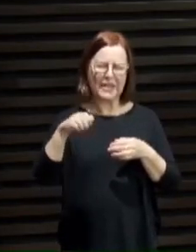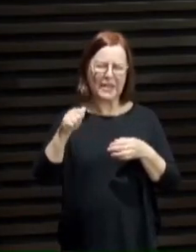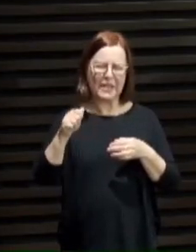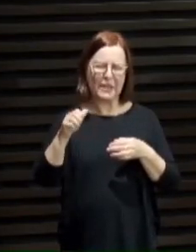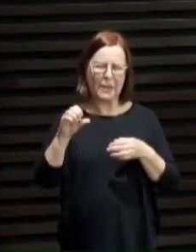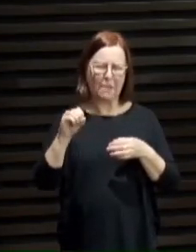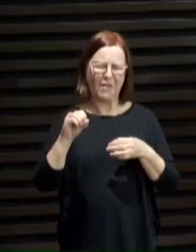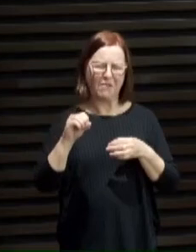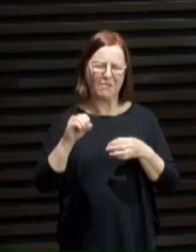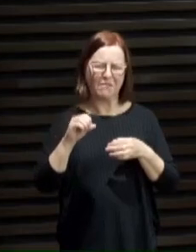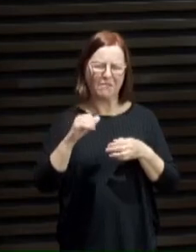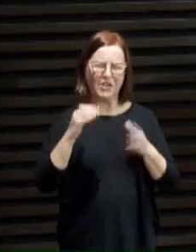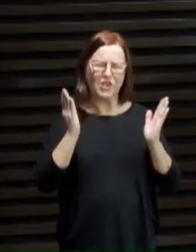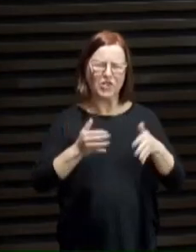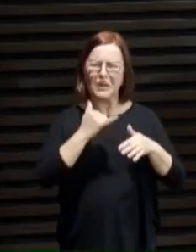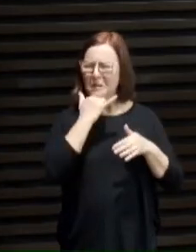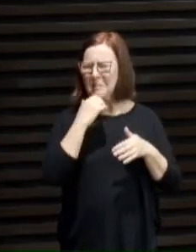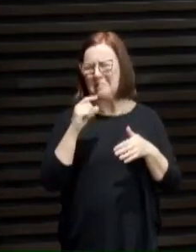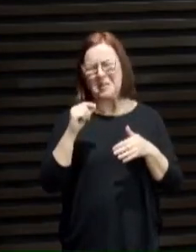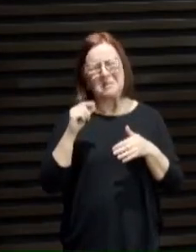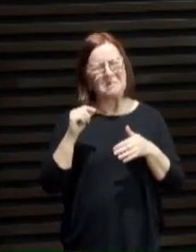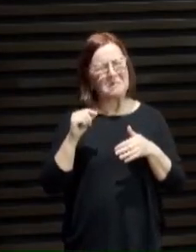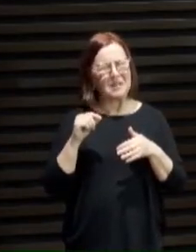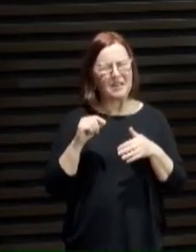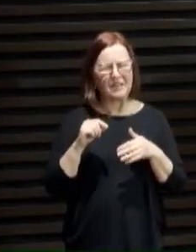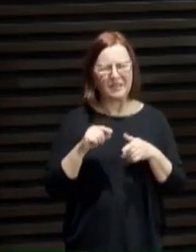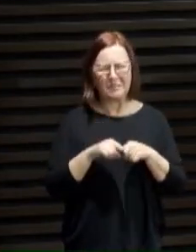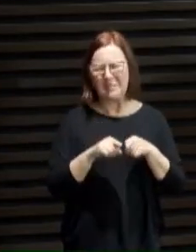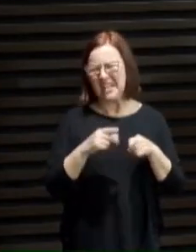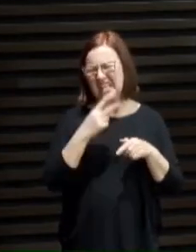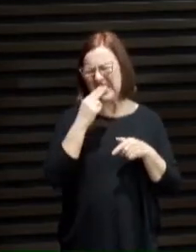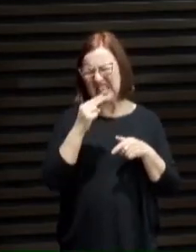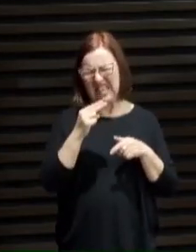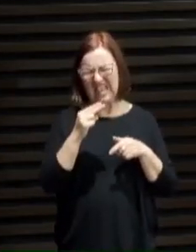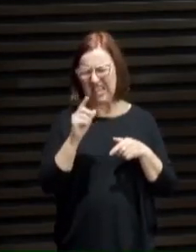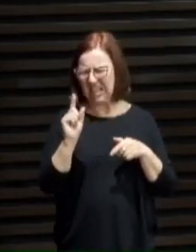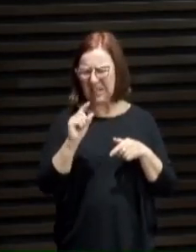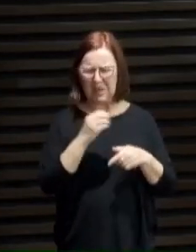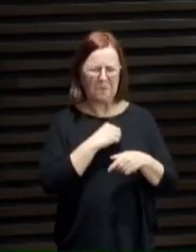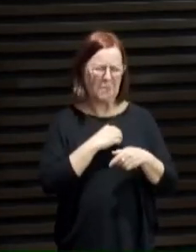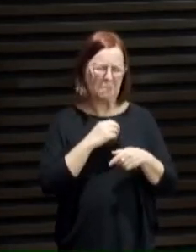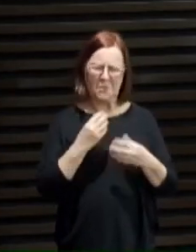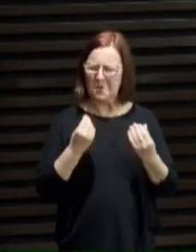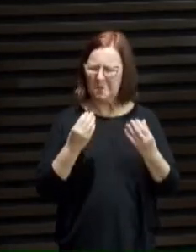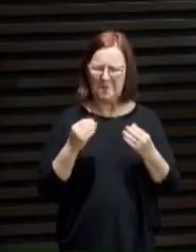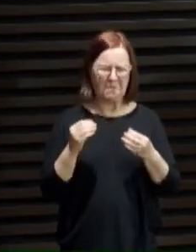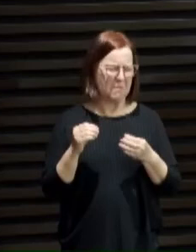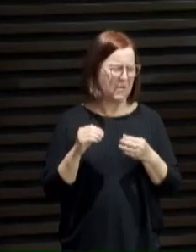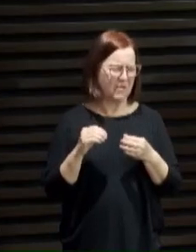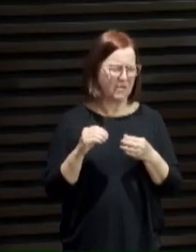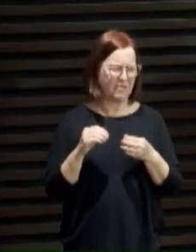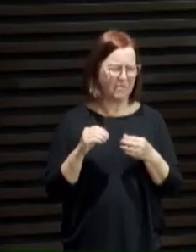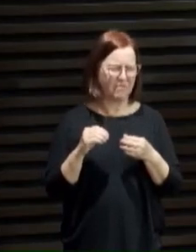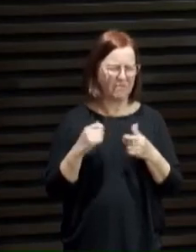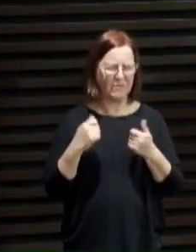perdoados, mas assim, não foi tão muito perdoado, porque a gente não fez nada tão assim grave na vida, e enquanto a gente não tem